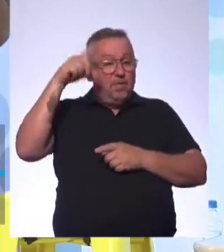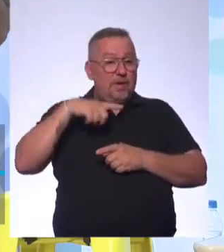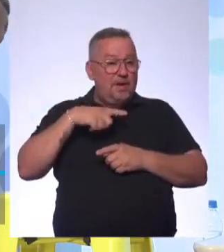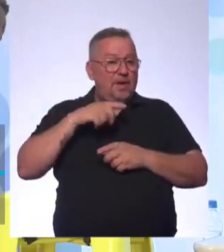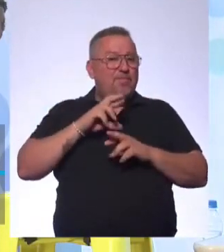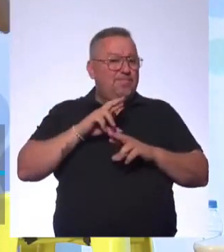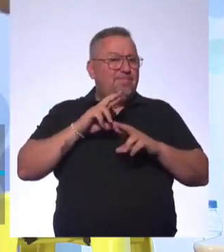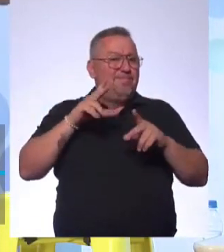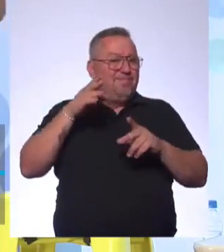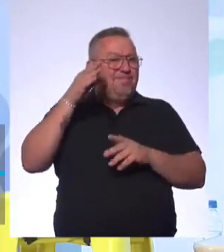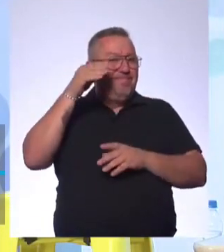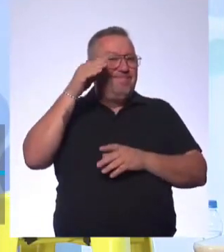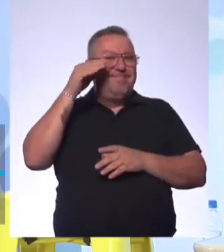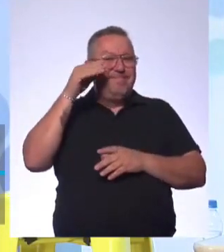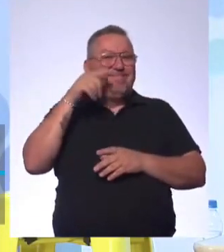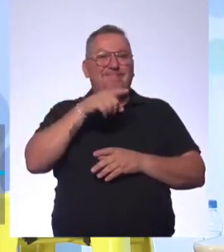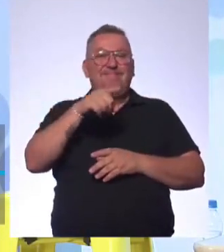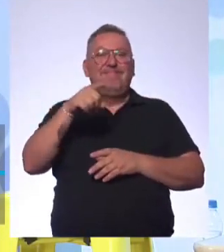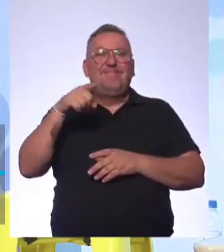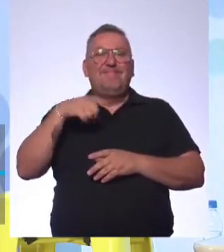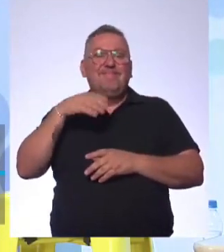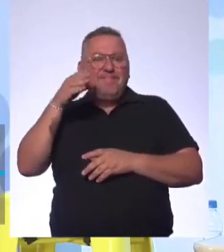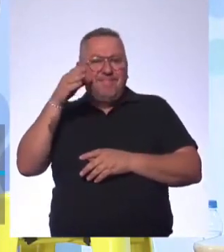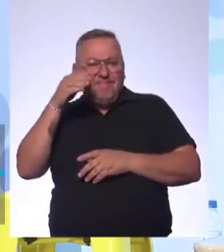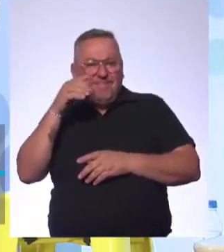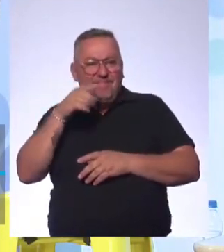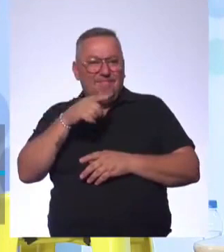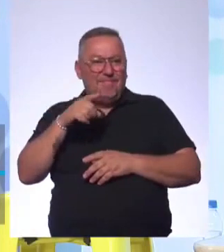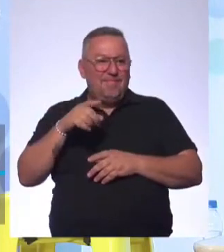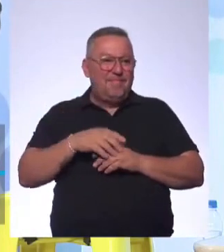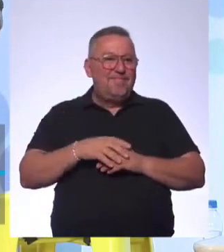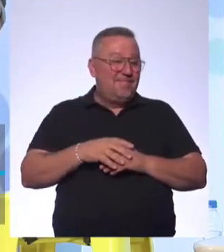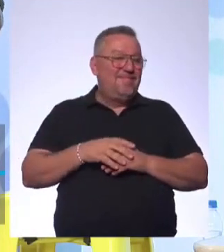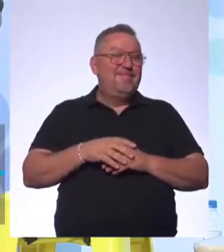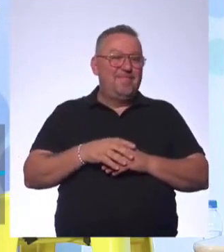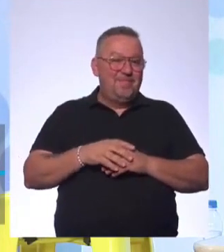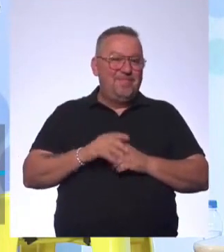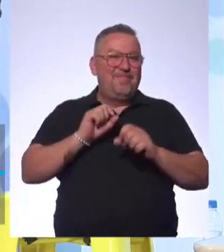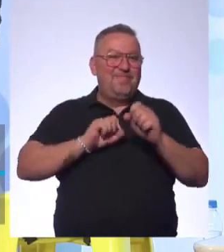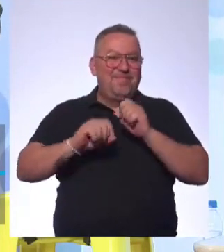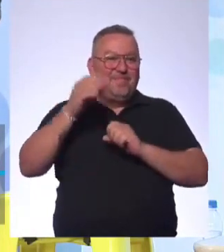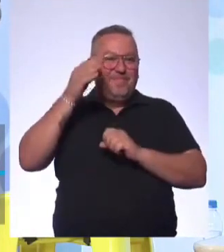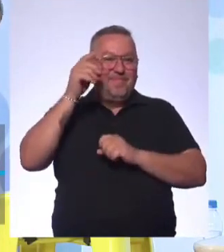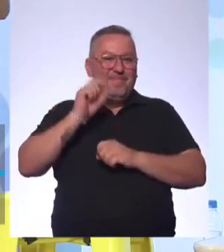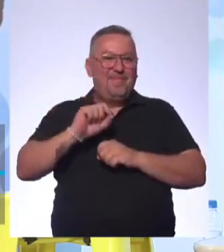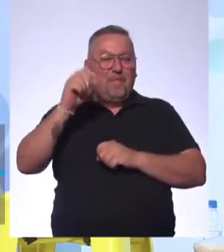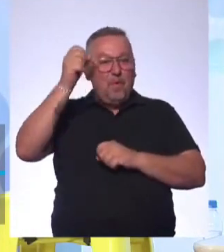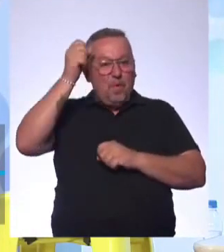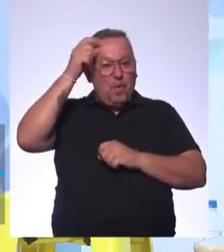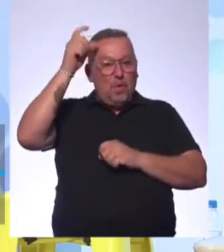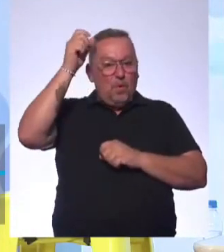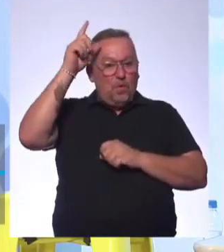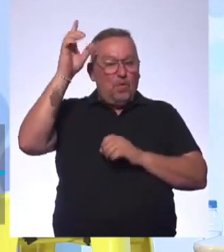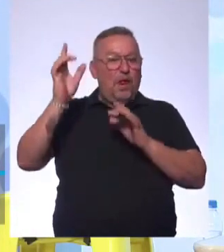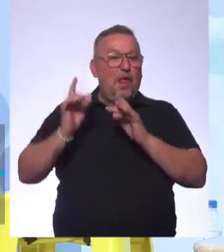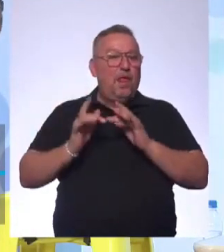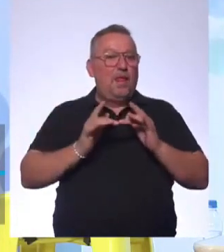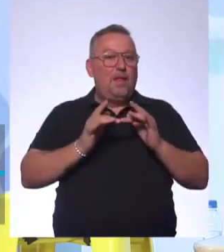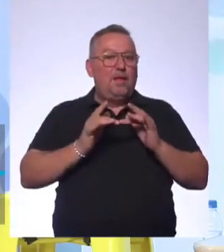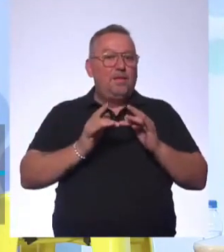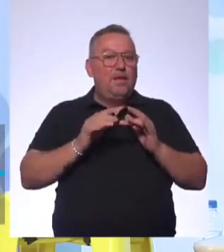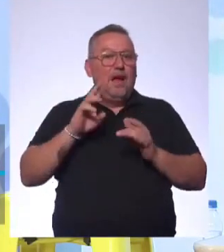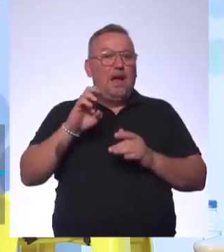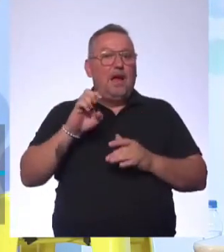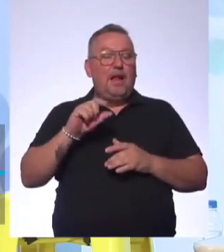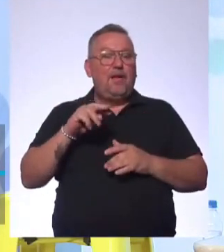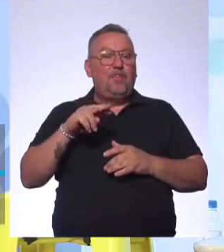peculiaridade desses aspectos dos conhecimentos do senso comum. A peculiaridade é que a cultura é relativa. Essa